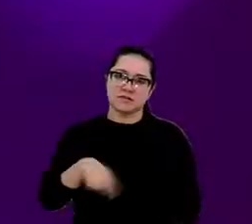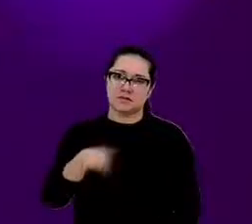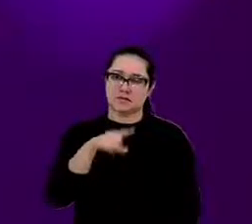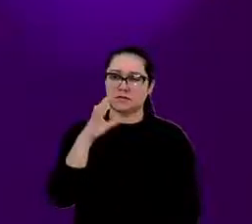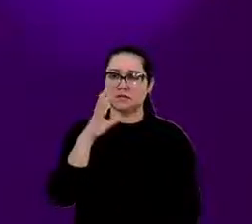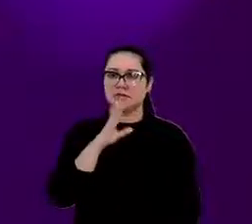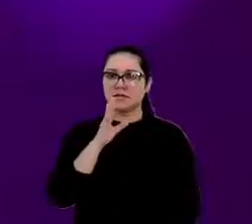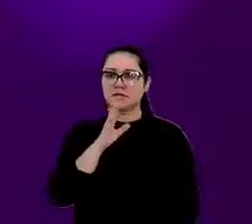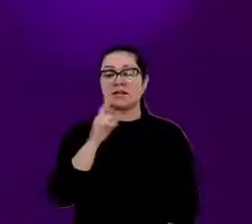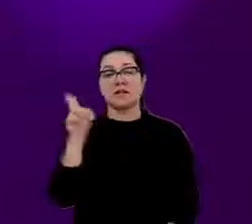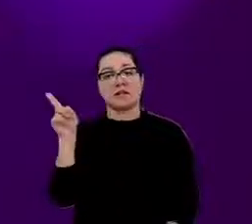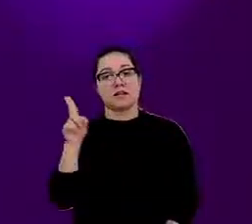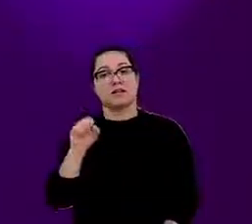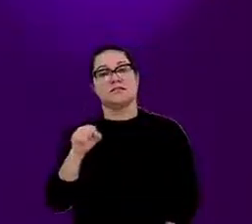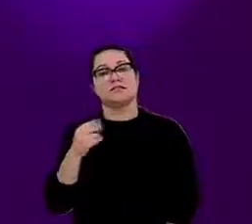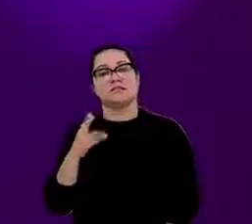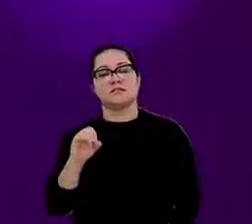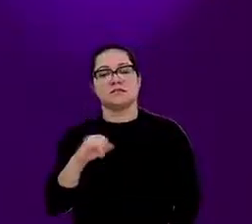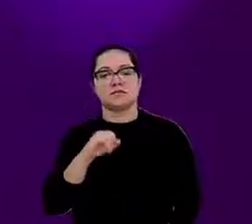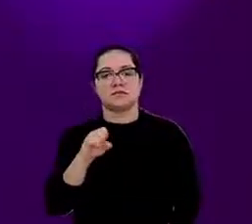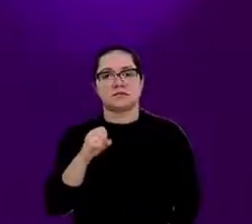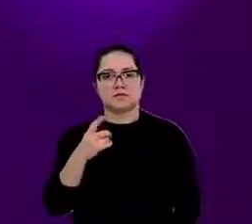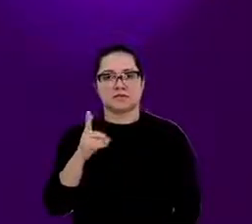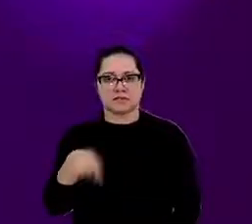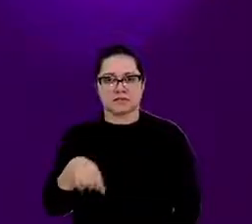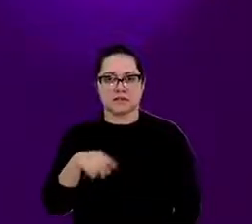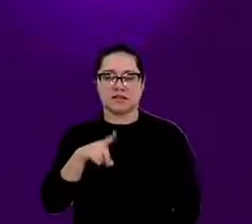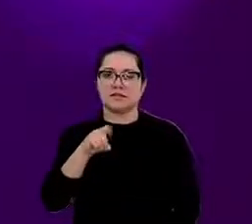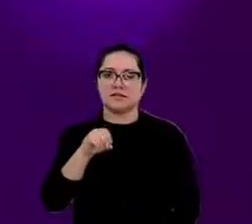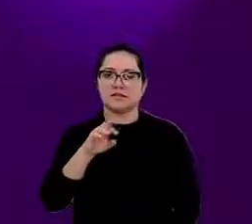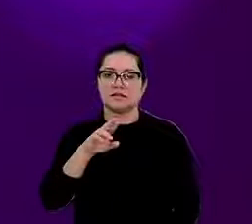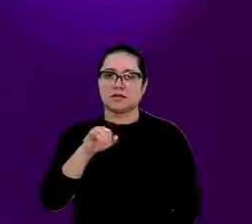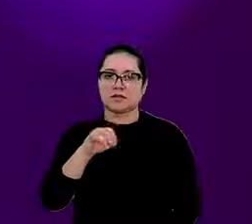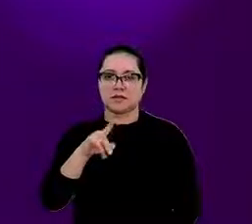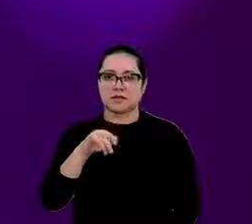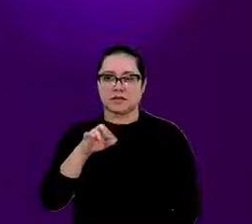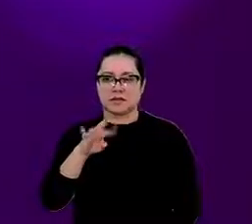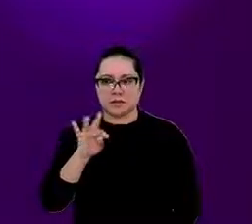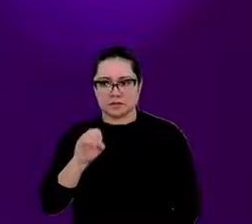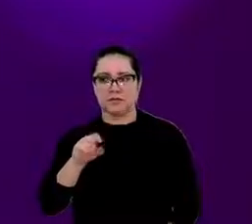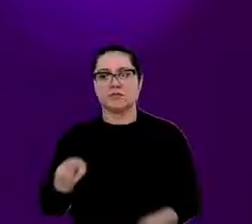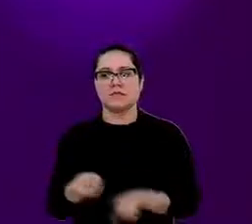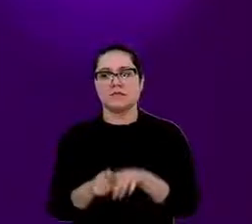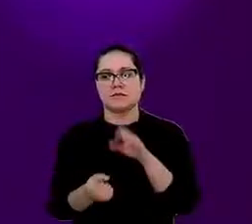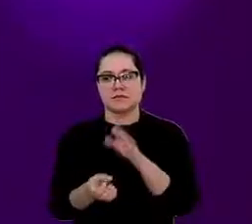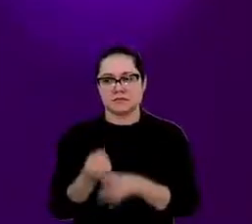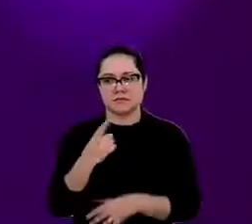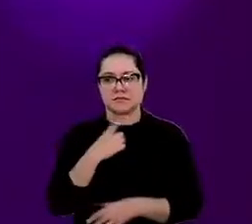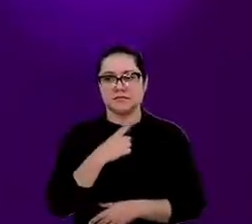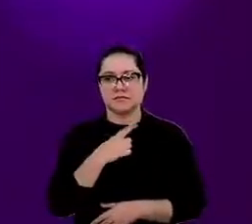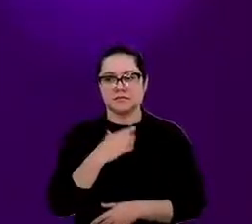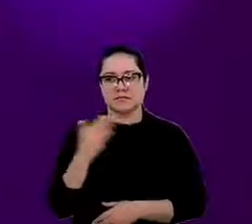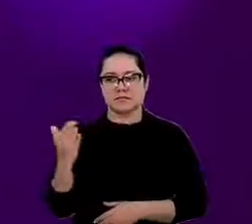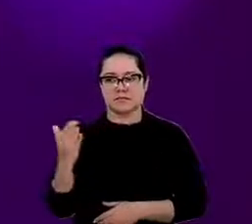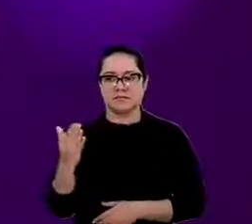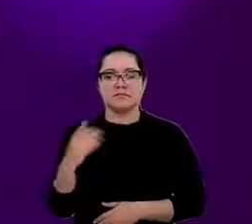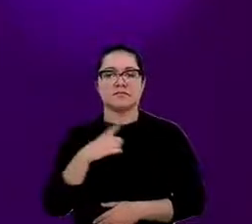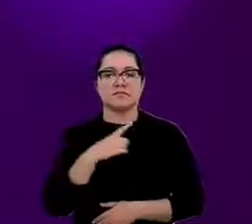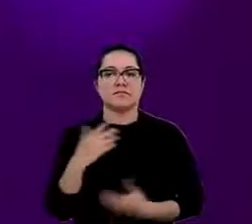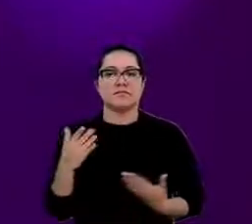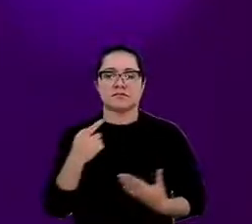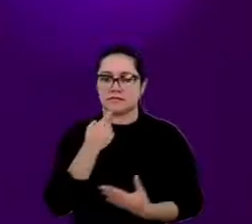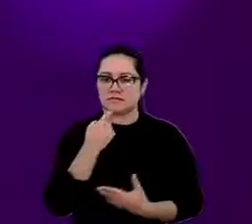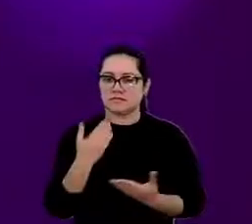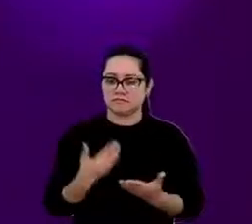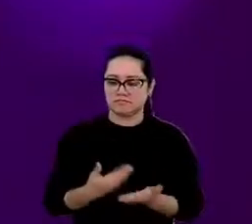São José do Rio Preto, a Barelli Biomédica desenvolveu uma válvula para o acesso transapical e a gente está atualmente com um